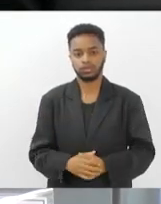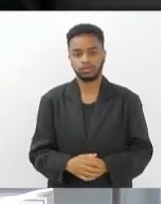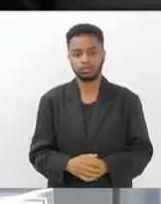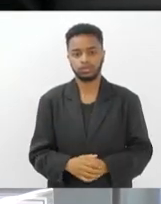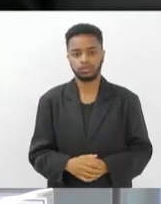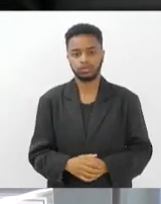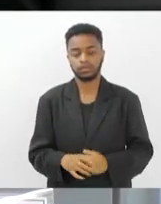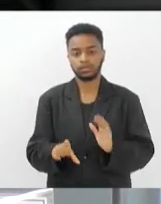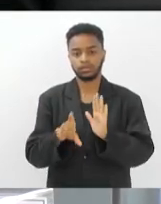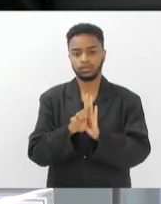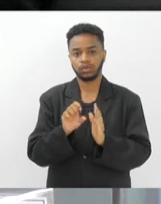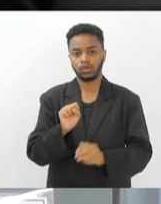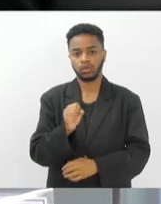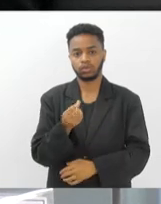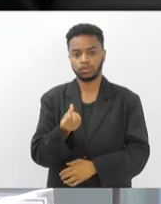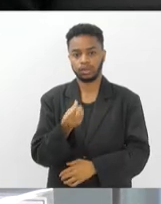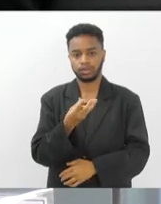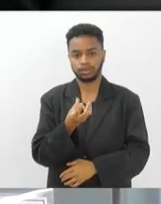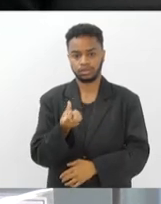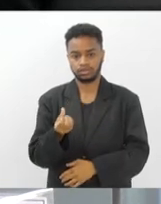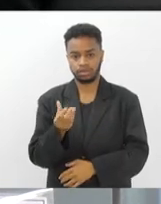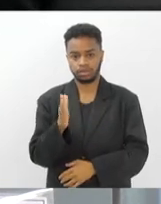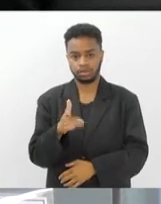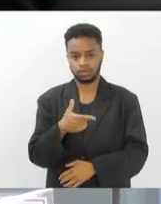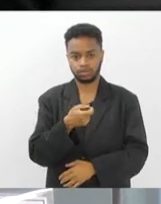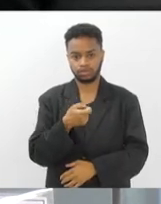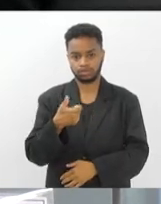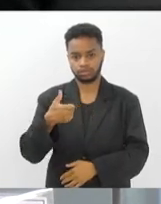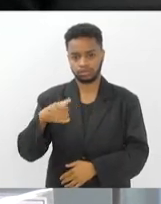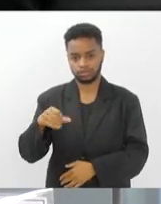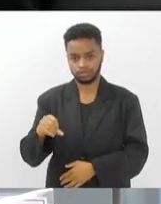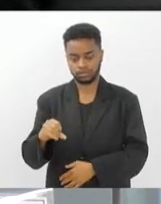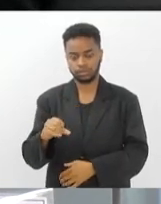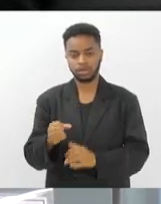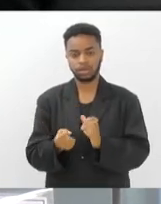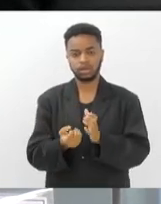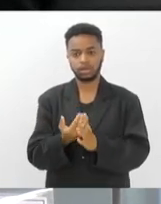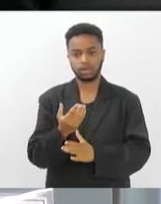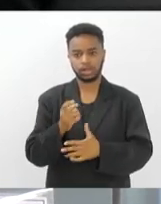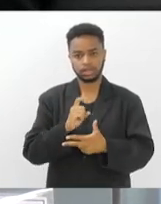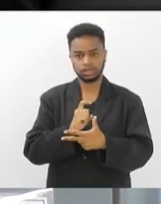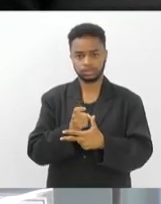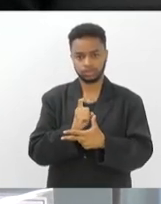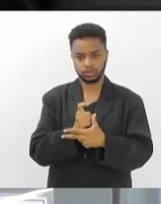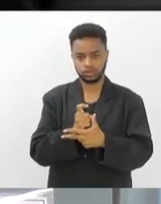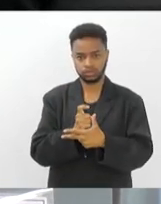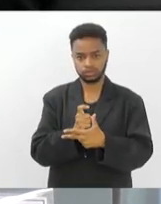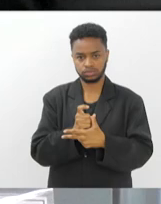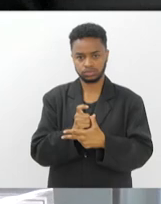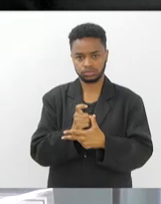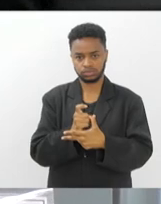A lei 8.636, de 19, é de autoria do Poder Executivo.